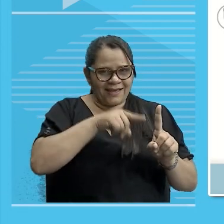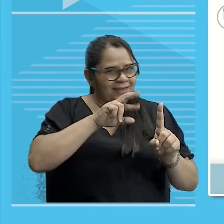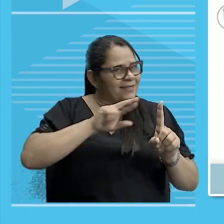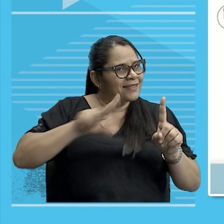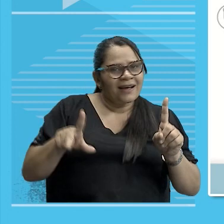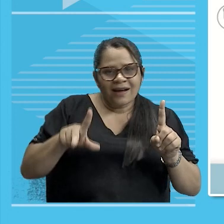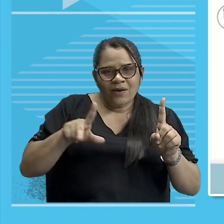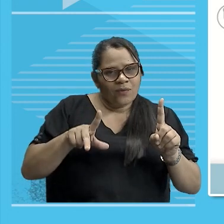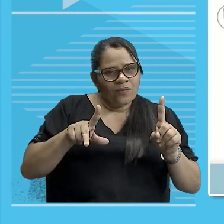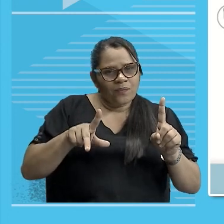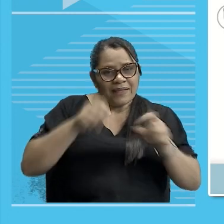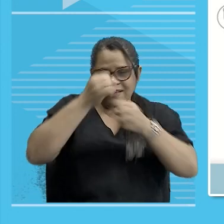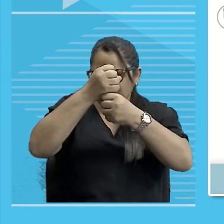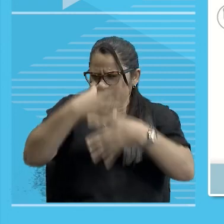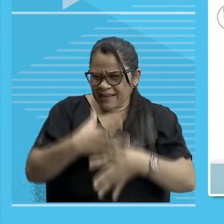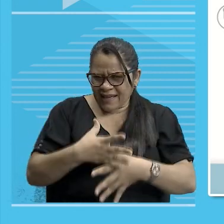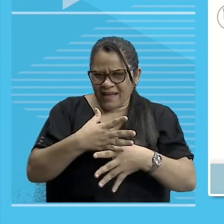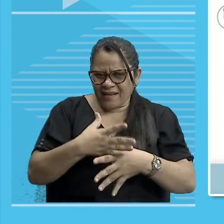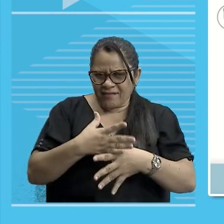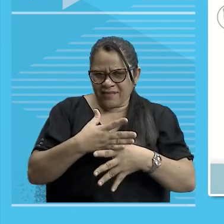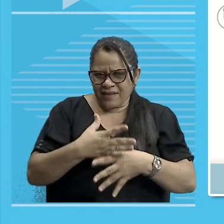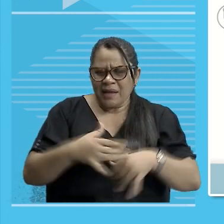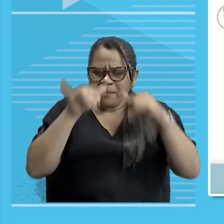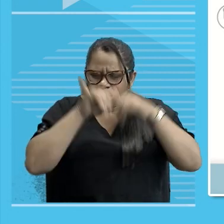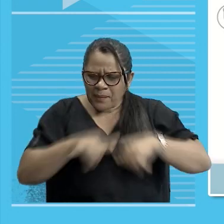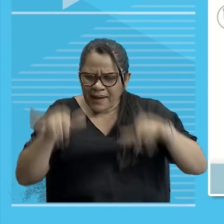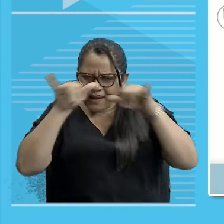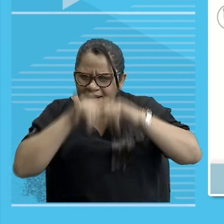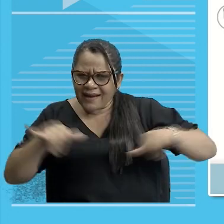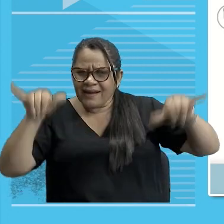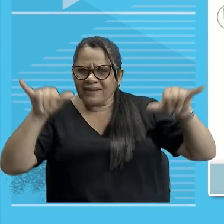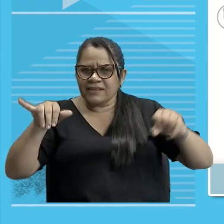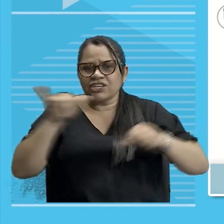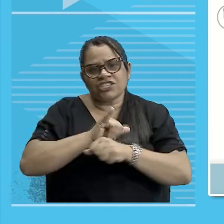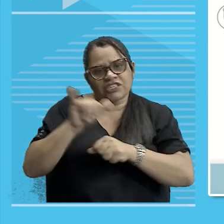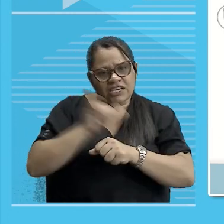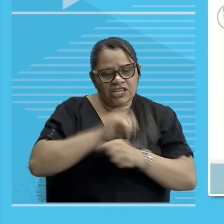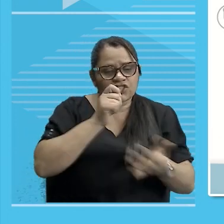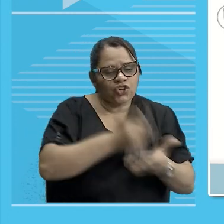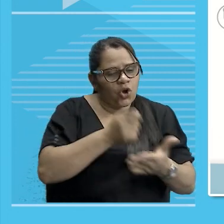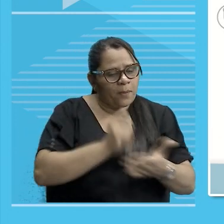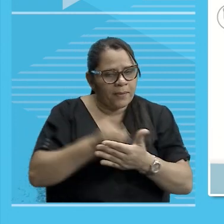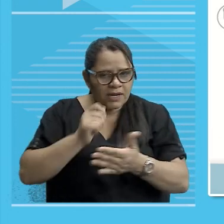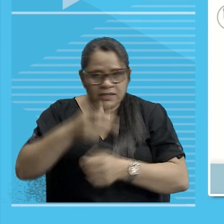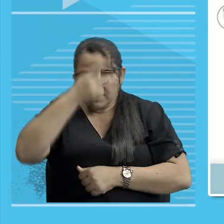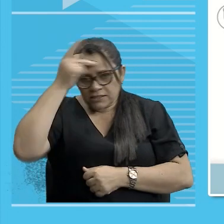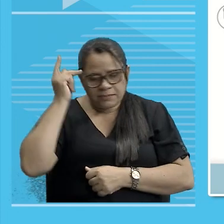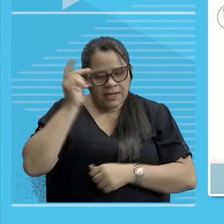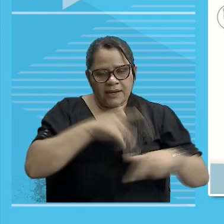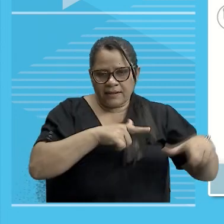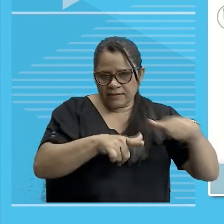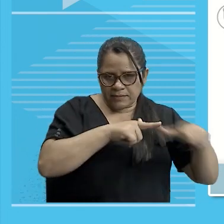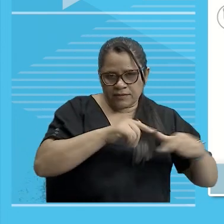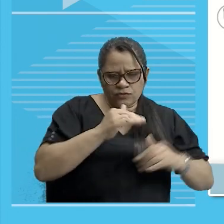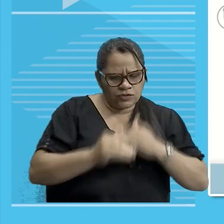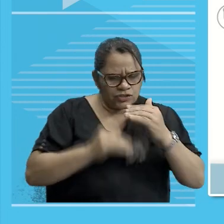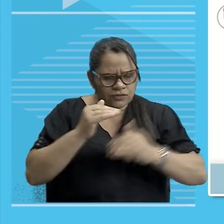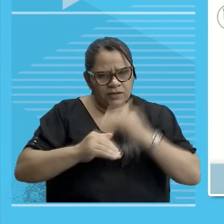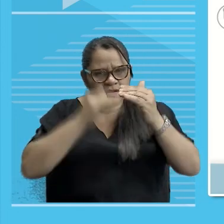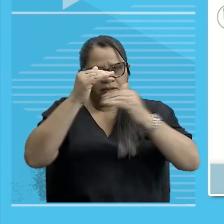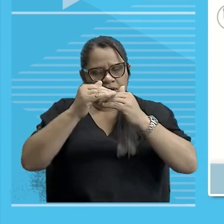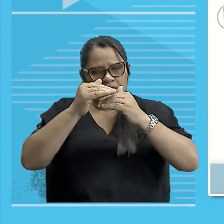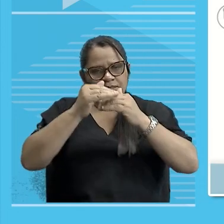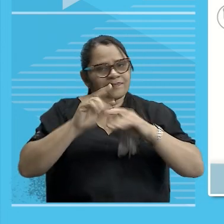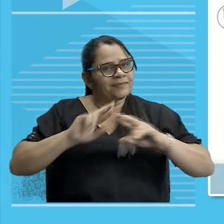empregava propagandas e metas para exigir dos colaboradores da organização níveis elevados de produtividade aos